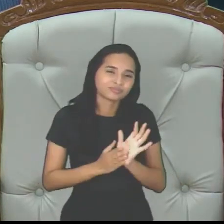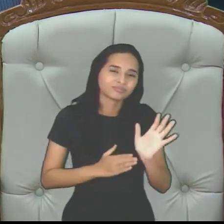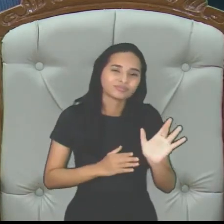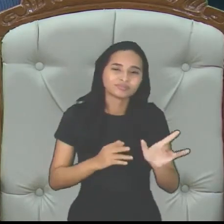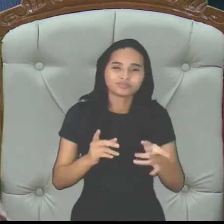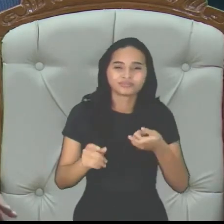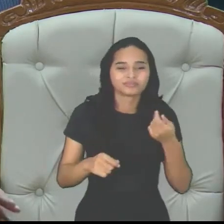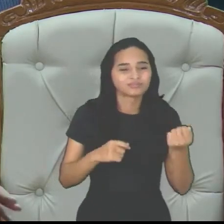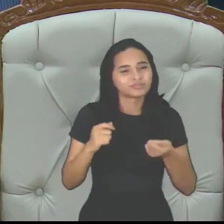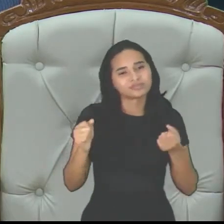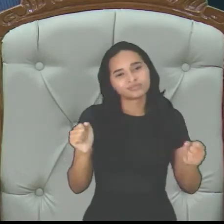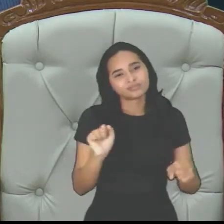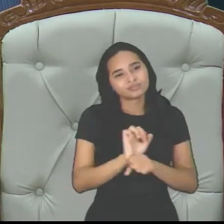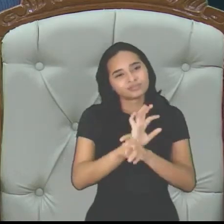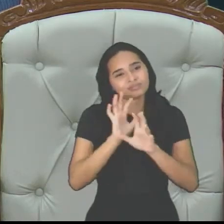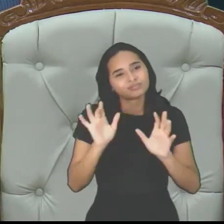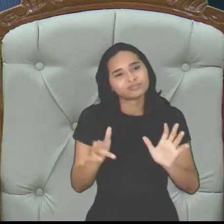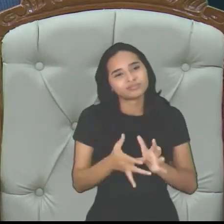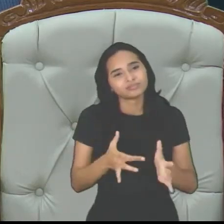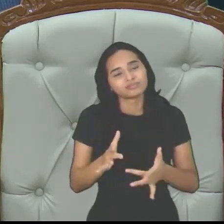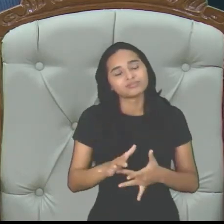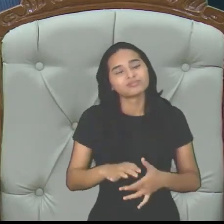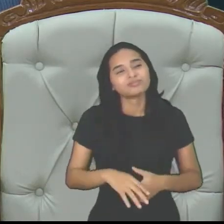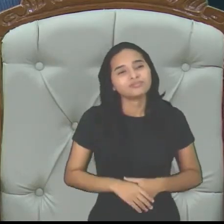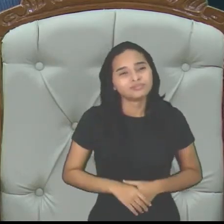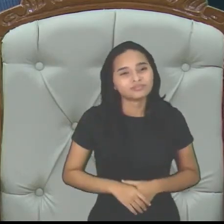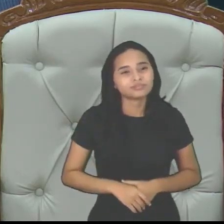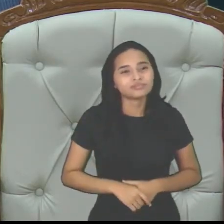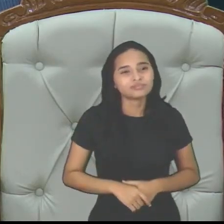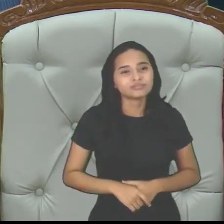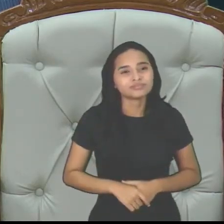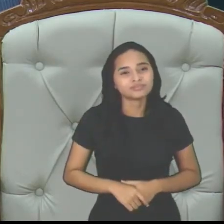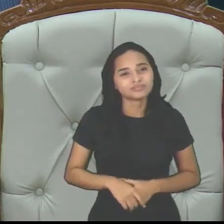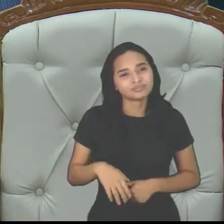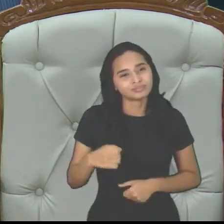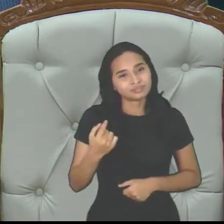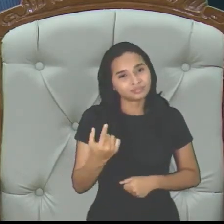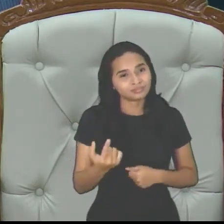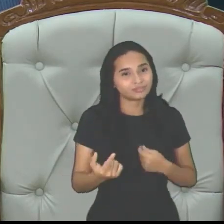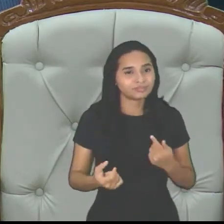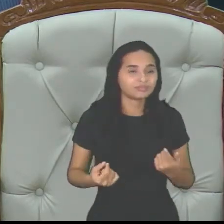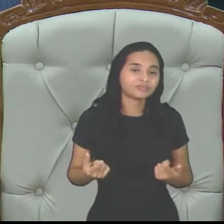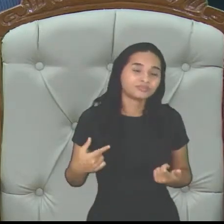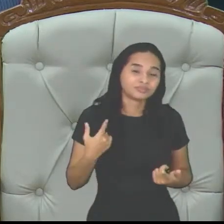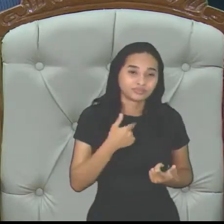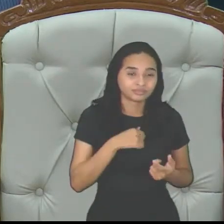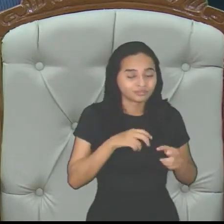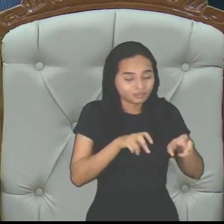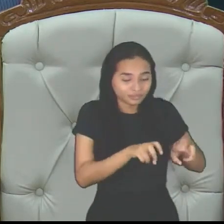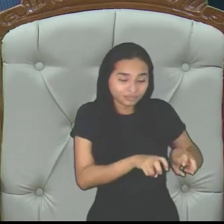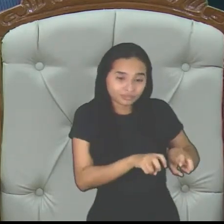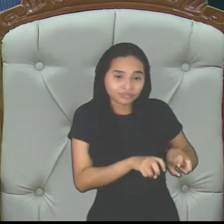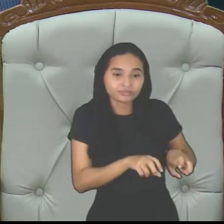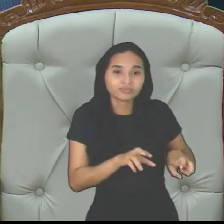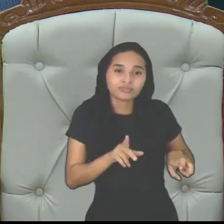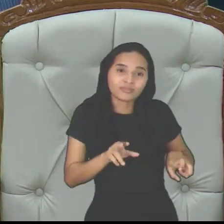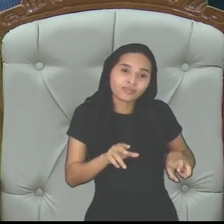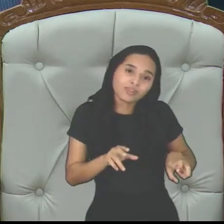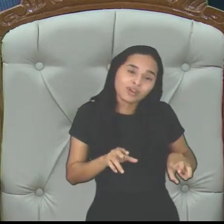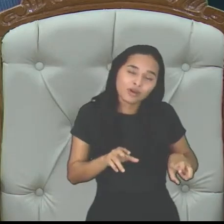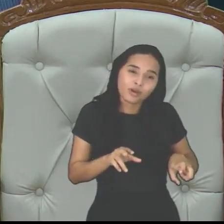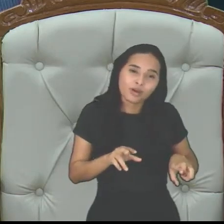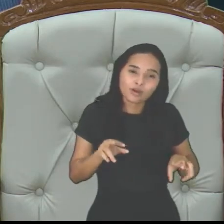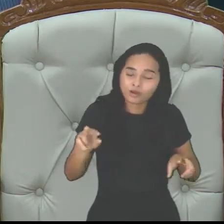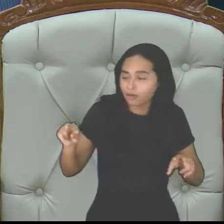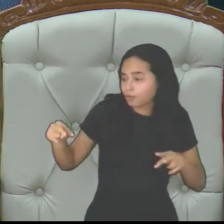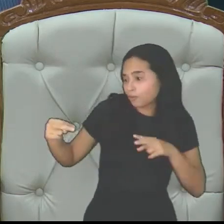Aleluia, glórias a Jesus. Às vezes nós sentamos perto do irmão na igreja e nem sequer